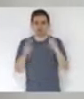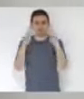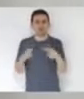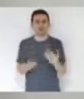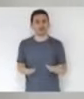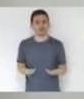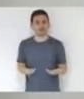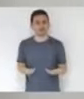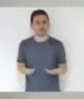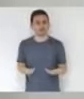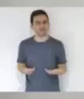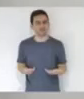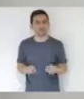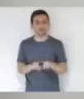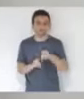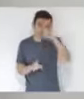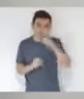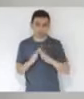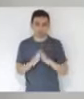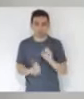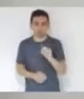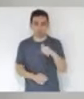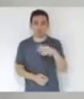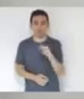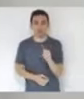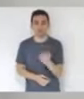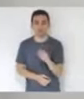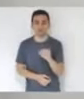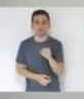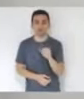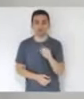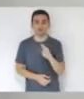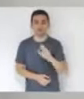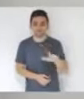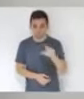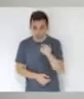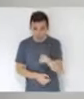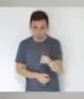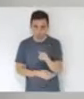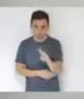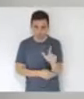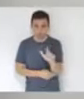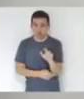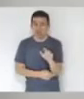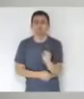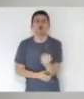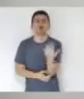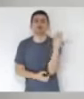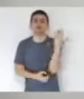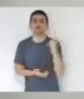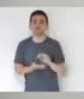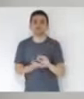Outro exemplo, o Hospital Santa Isabel, em Blumenau, no bairro Bom Retiro. Sabe quanto é que recebia blumenauense?